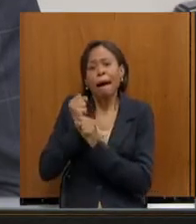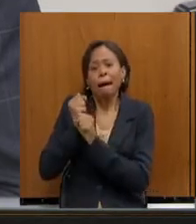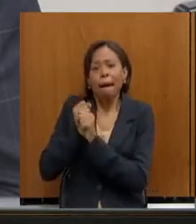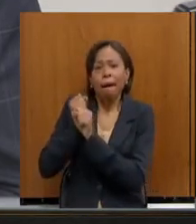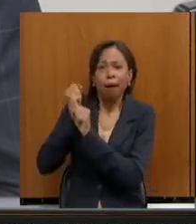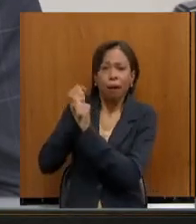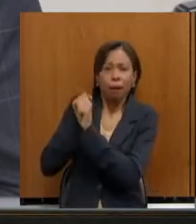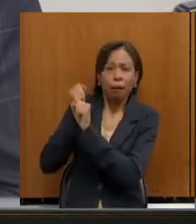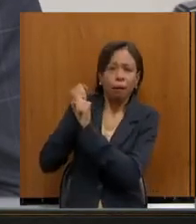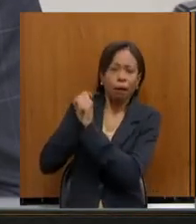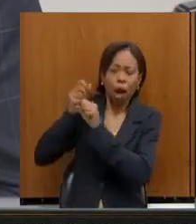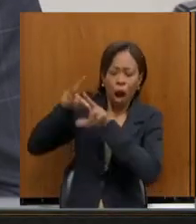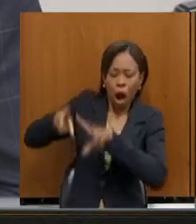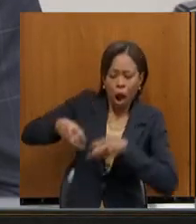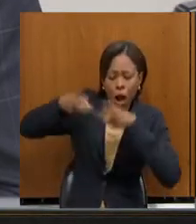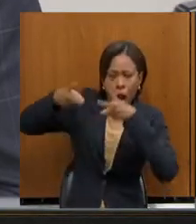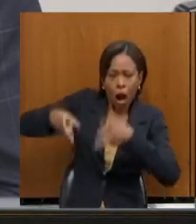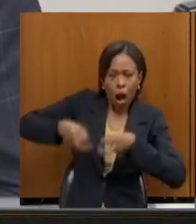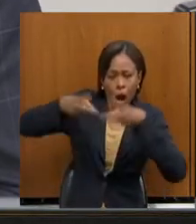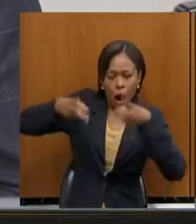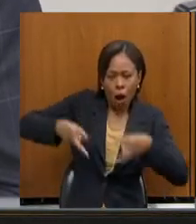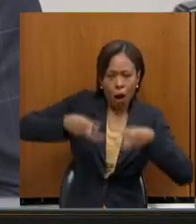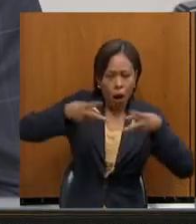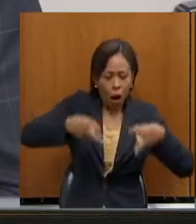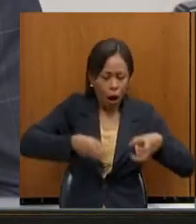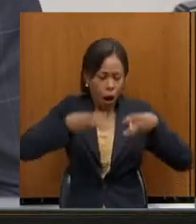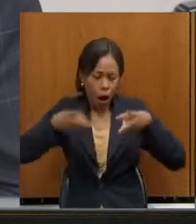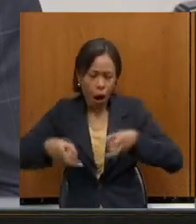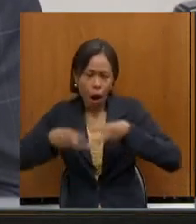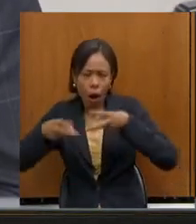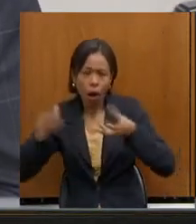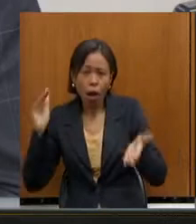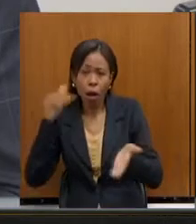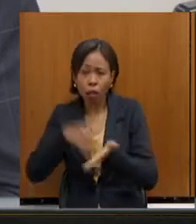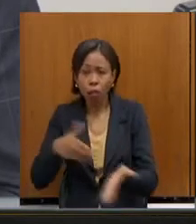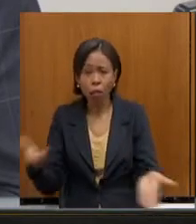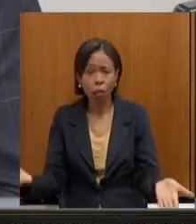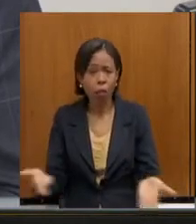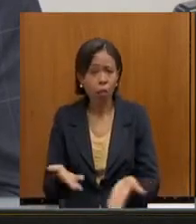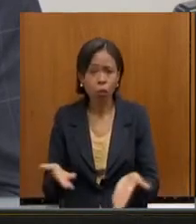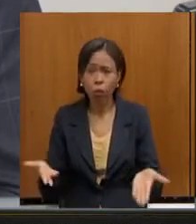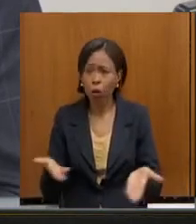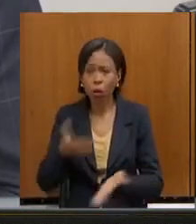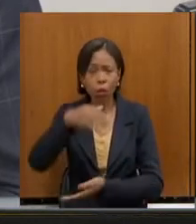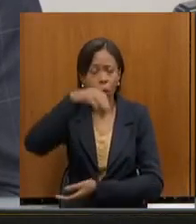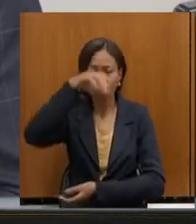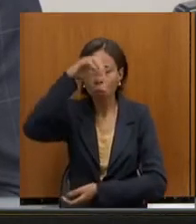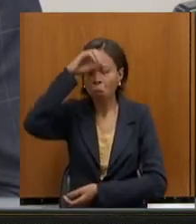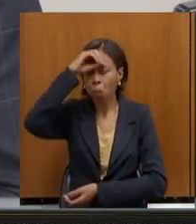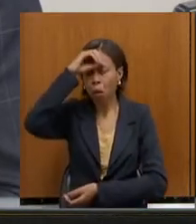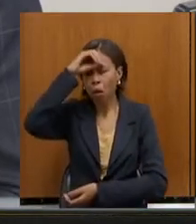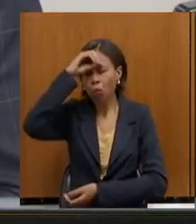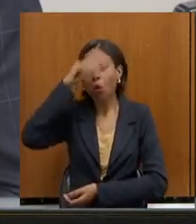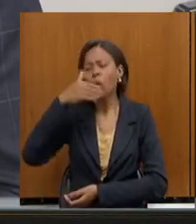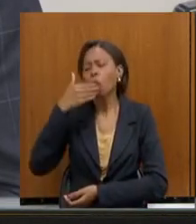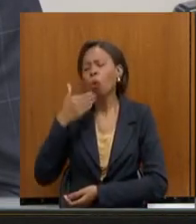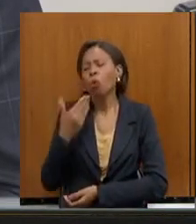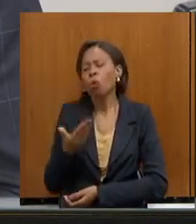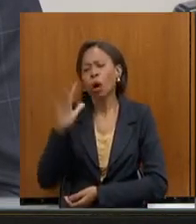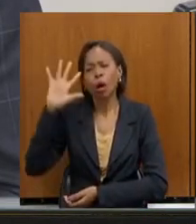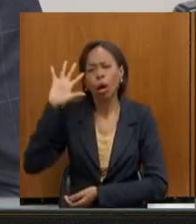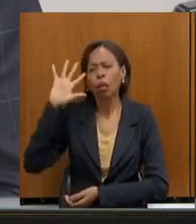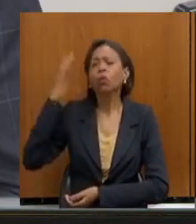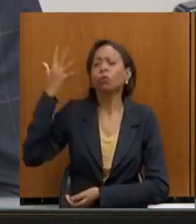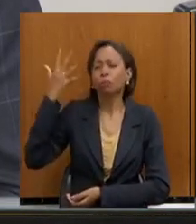anos Oi e a gente não sabe hein até agora e qual será o destino